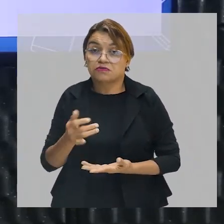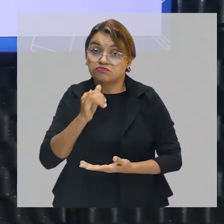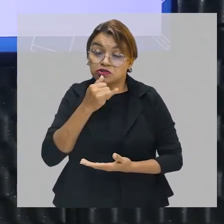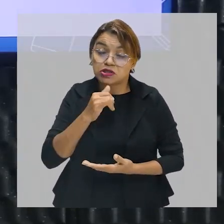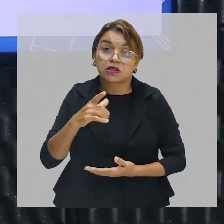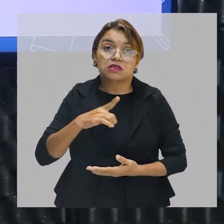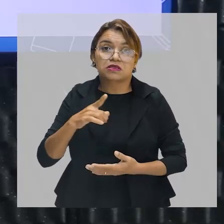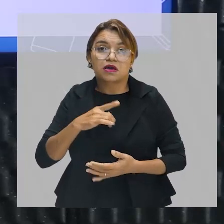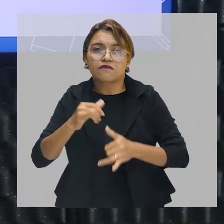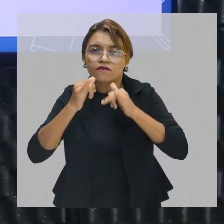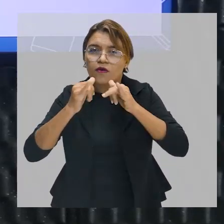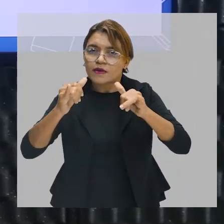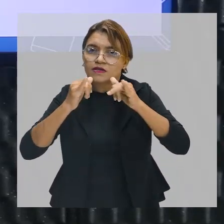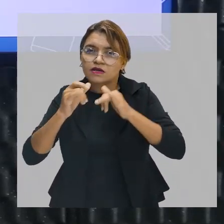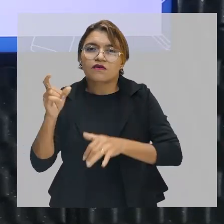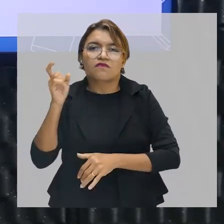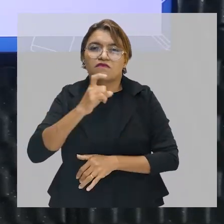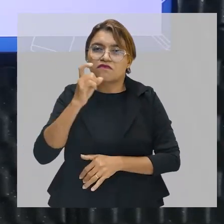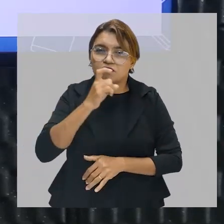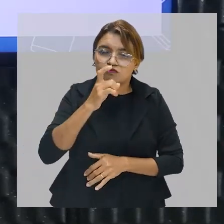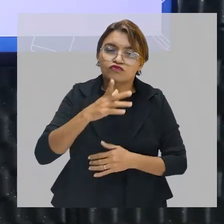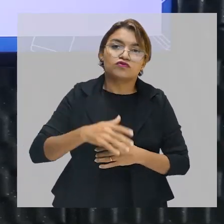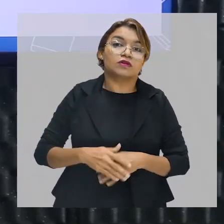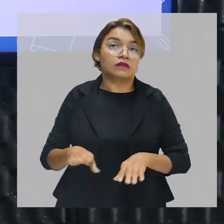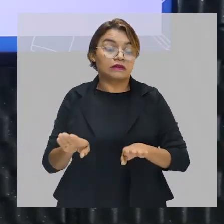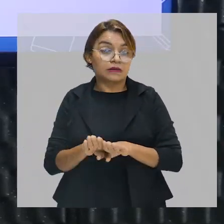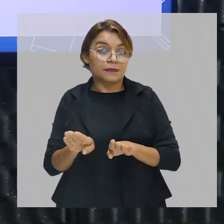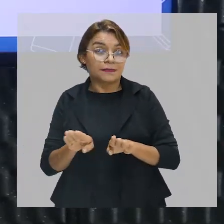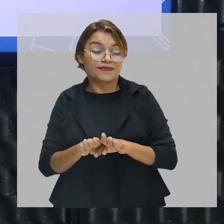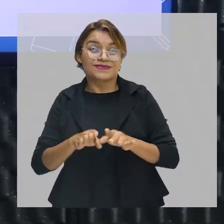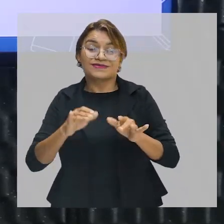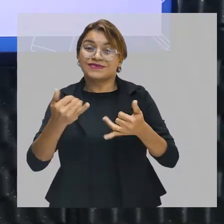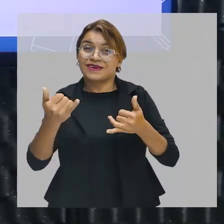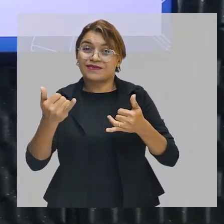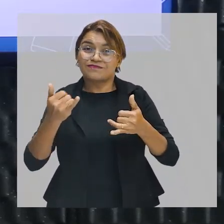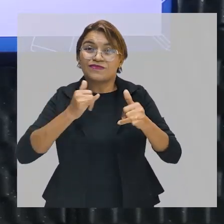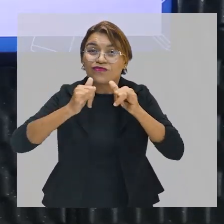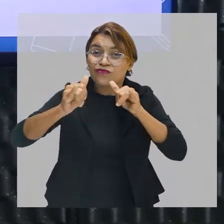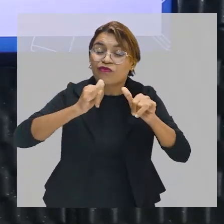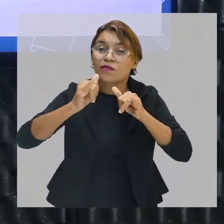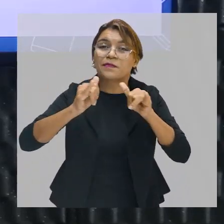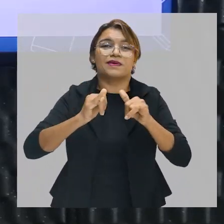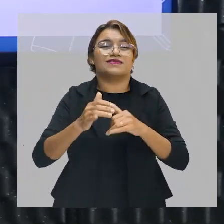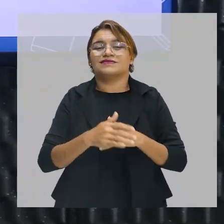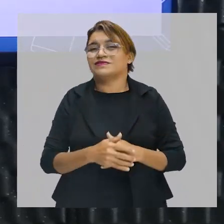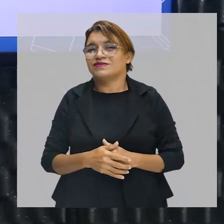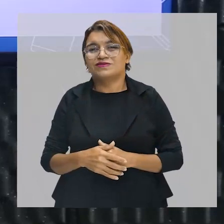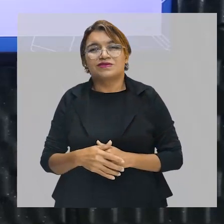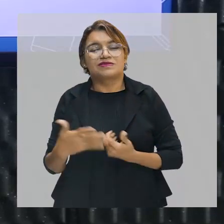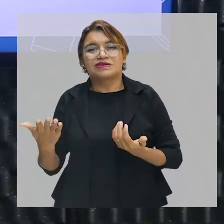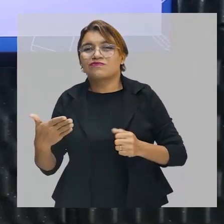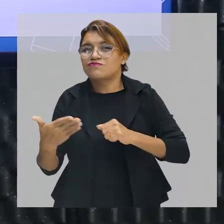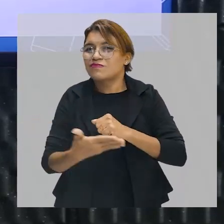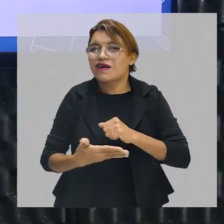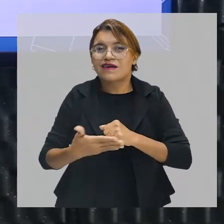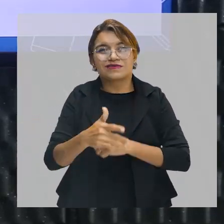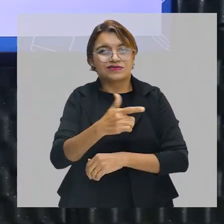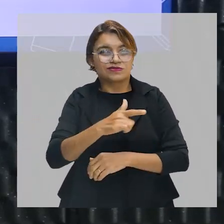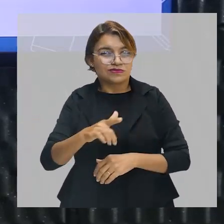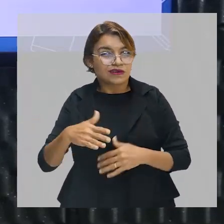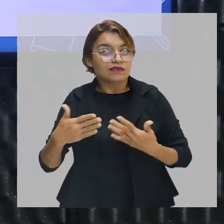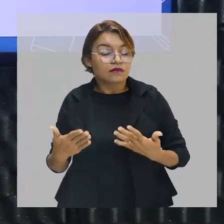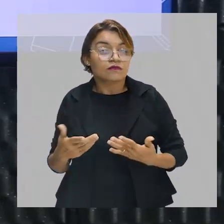fake news, de inverdades, de notícias sem fundamento. Então, muita atenção a essas